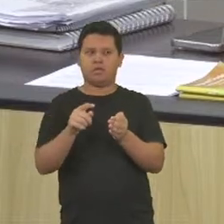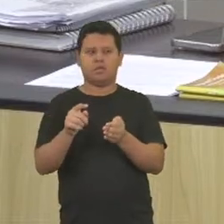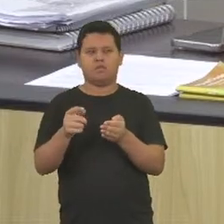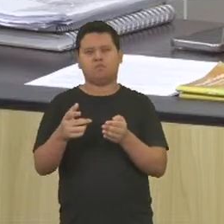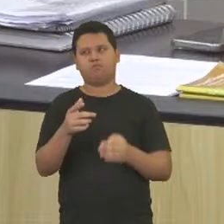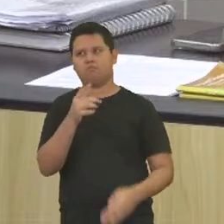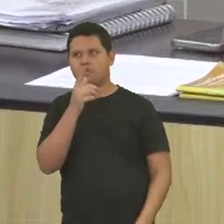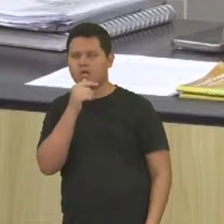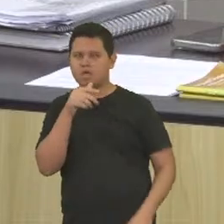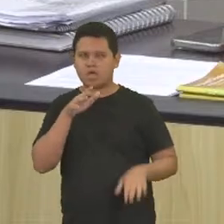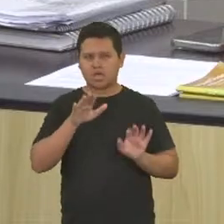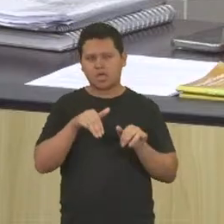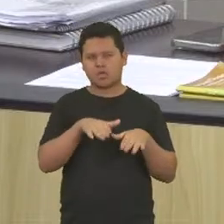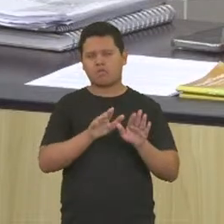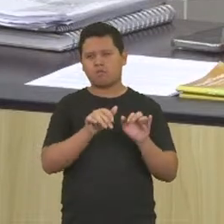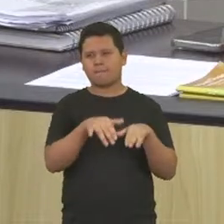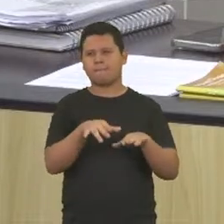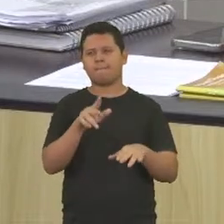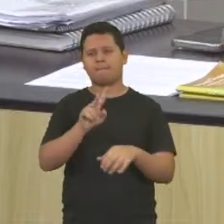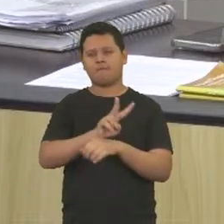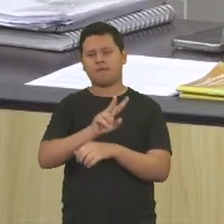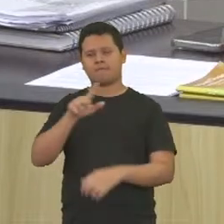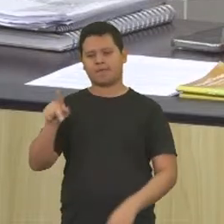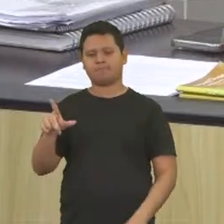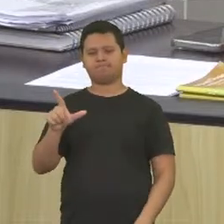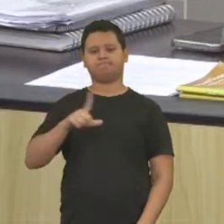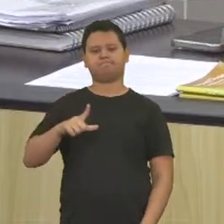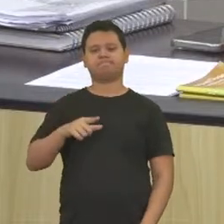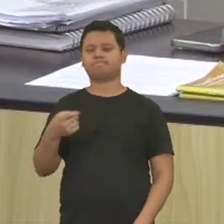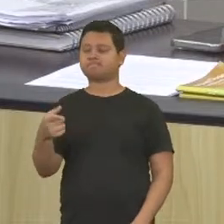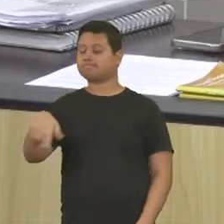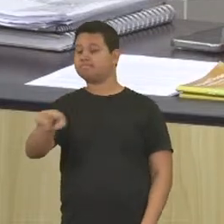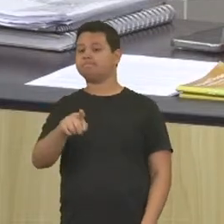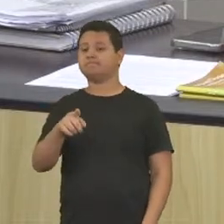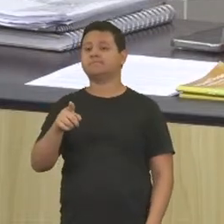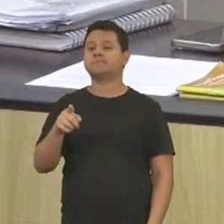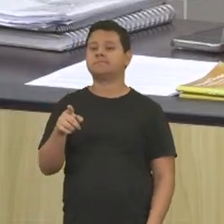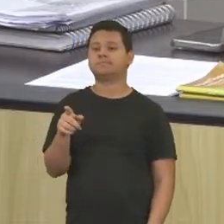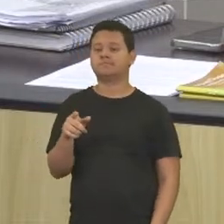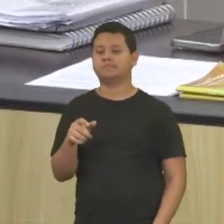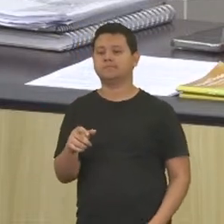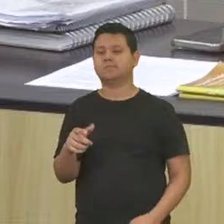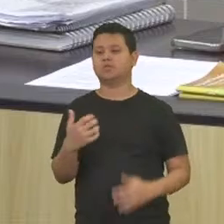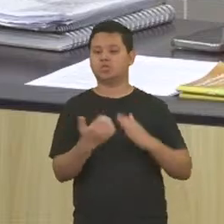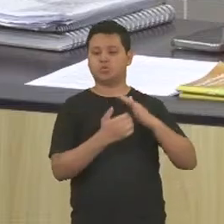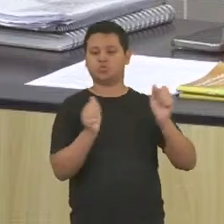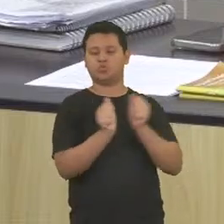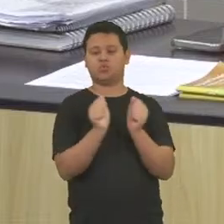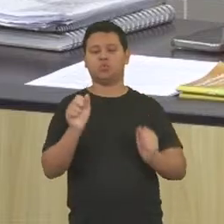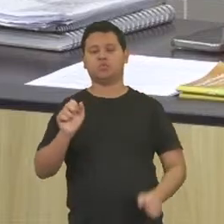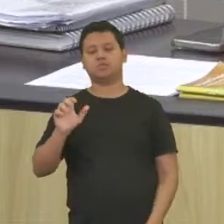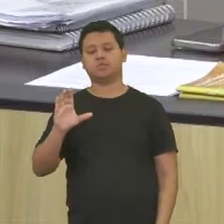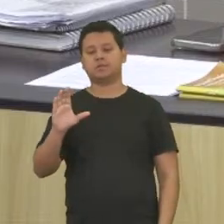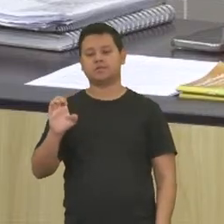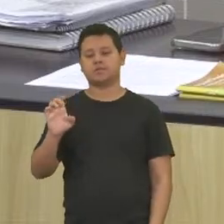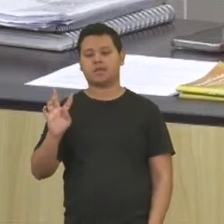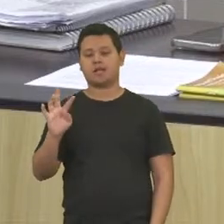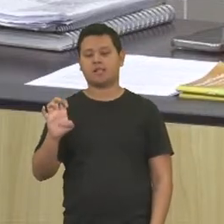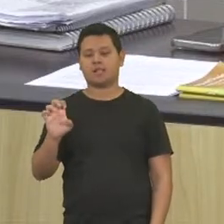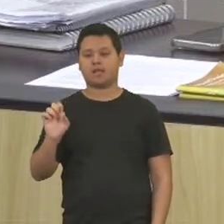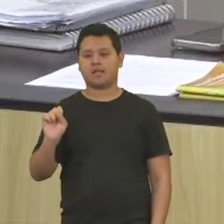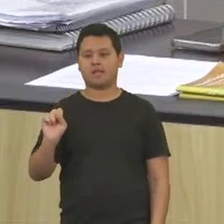nós contamos também que a Agência Nacional das Águas e também com a CETESB